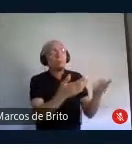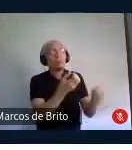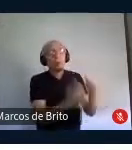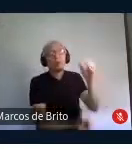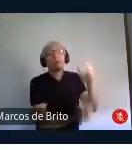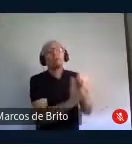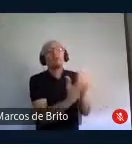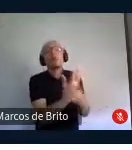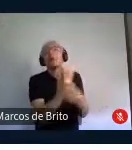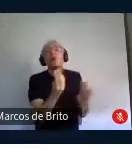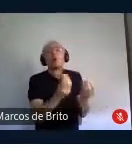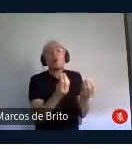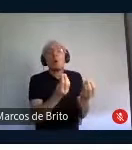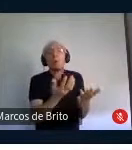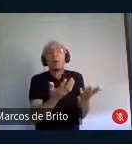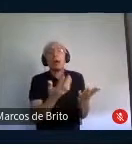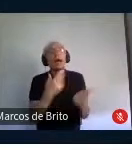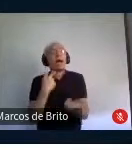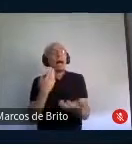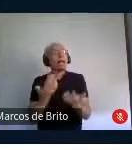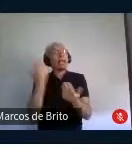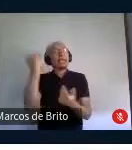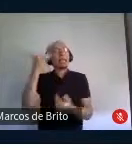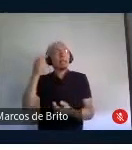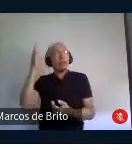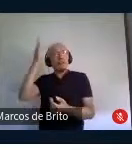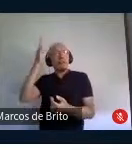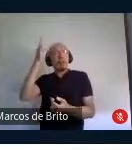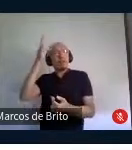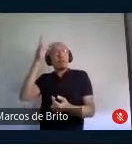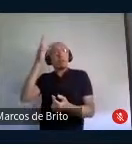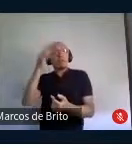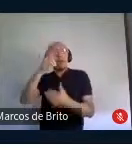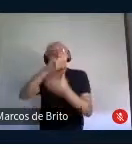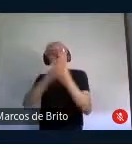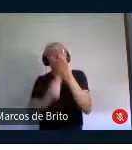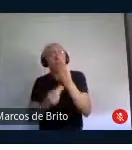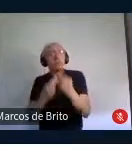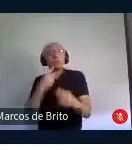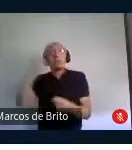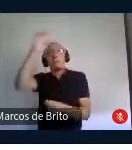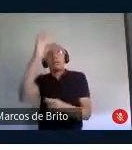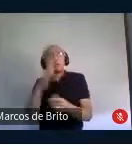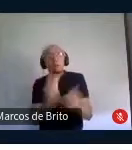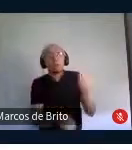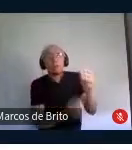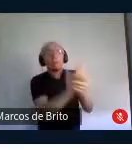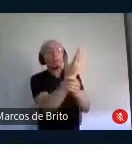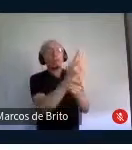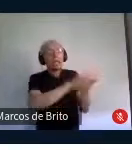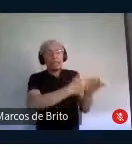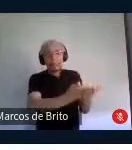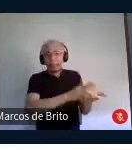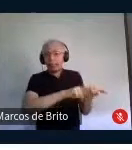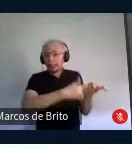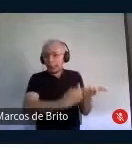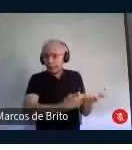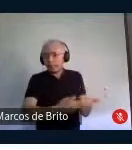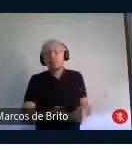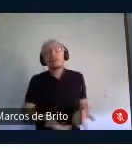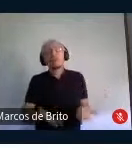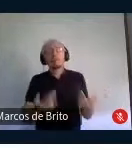na escola com o início da filosofia do bilinguismo no Brasil. A sua presença no ambiente educacional ela é